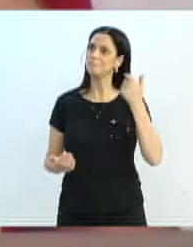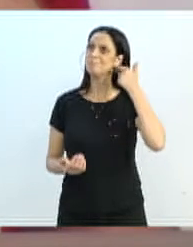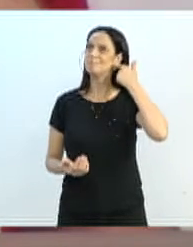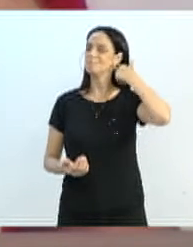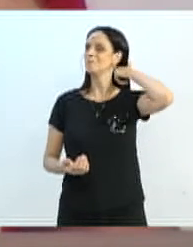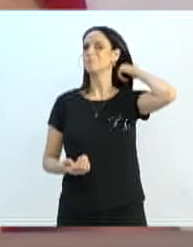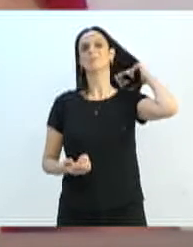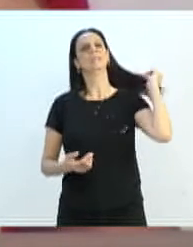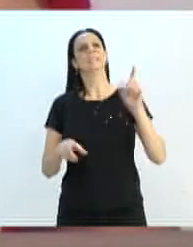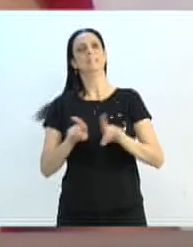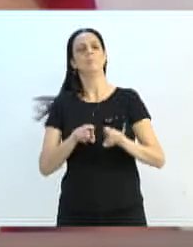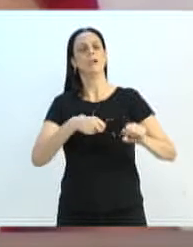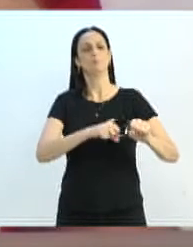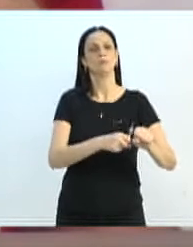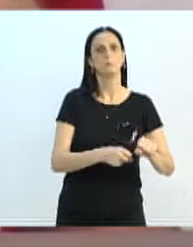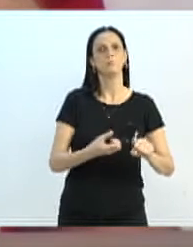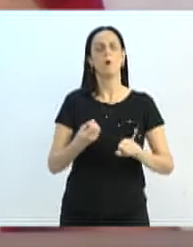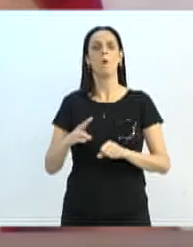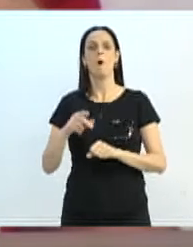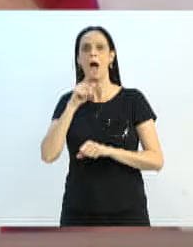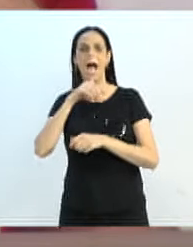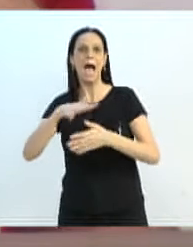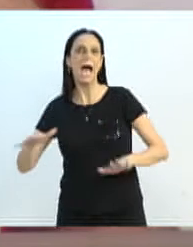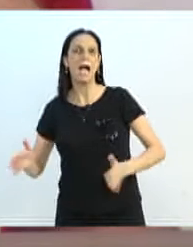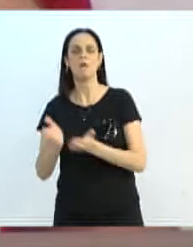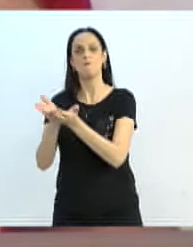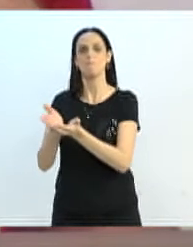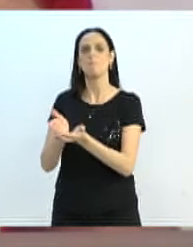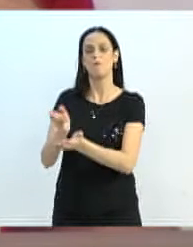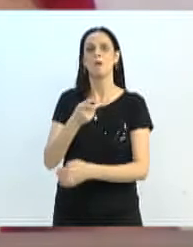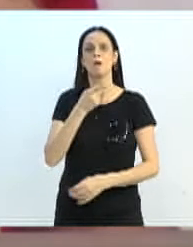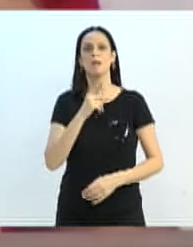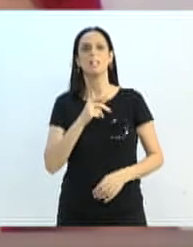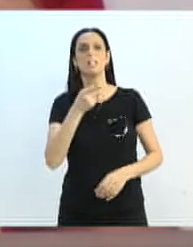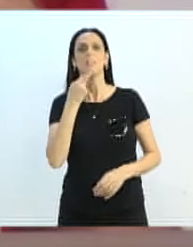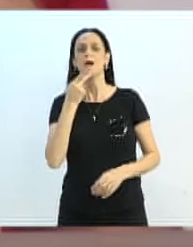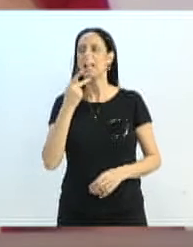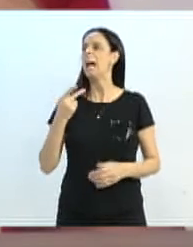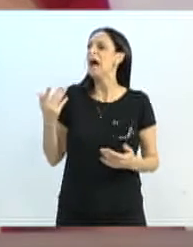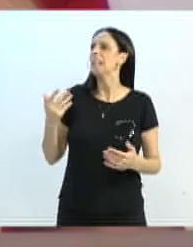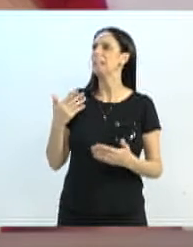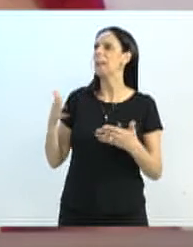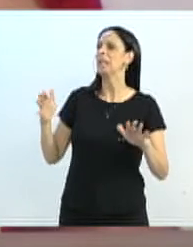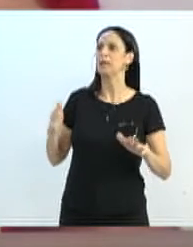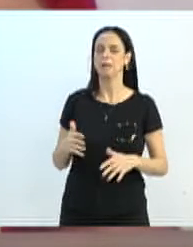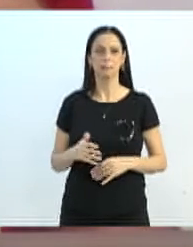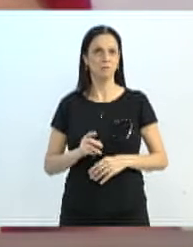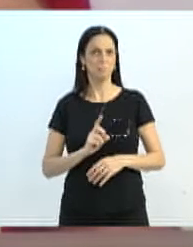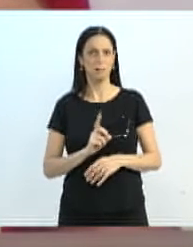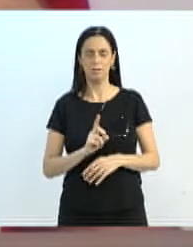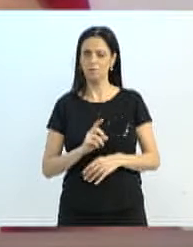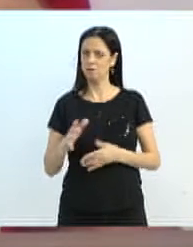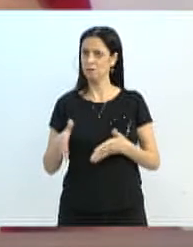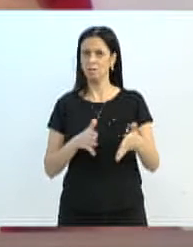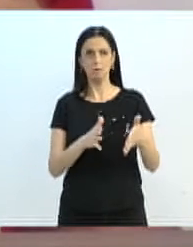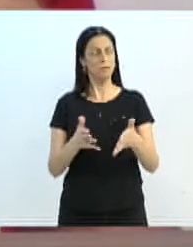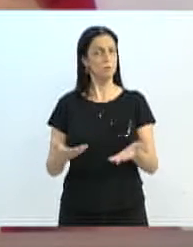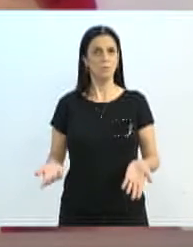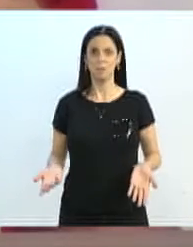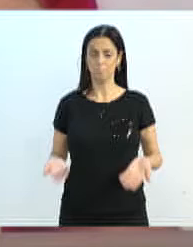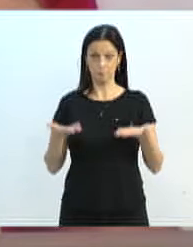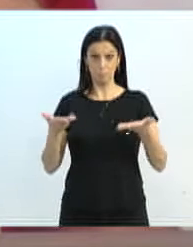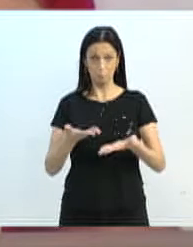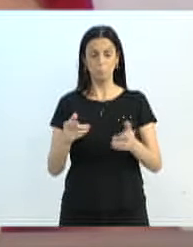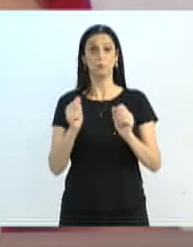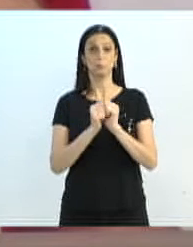Motociatas, passeio de jet ski, xingar todo mundo, fazer sinal de arminha, dizer e daí? Esse é o caminho? Faço essa reflexão